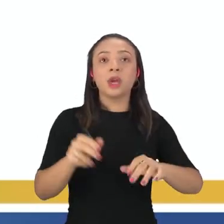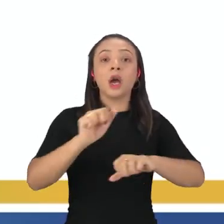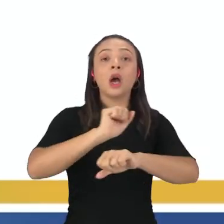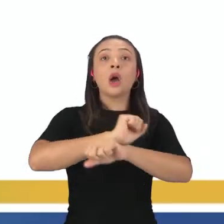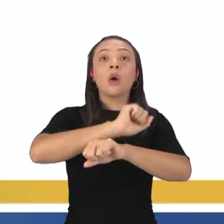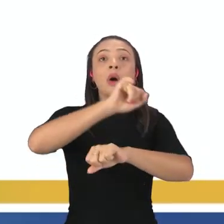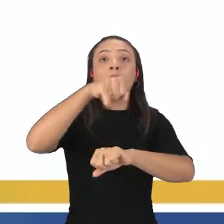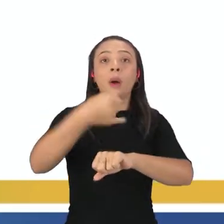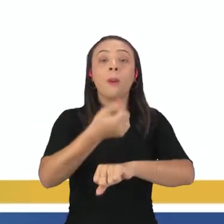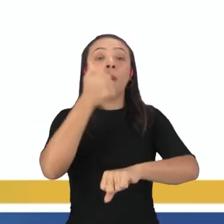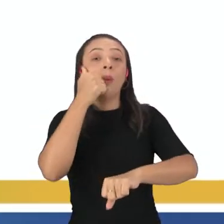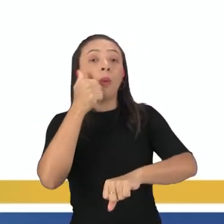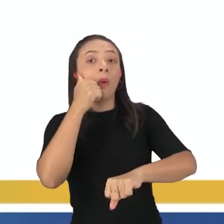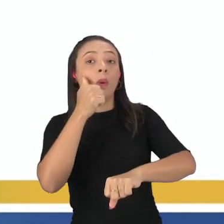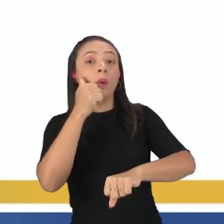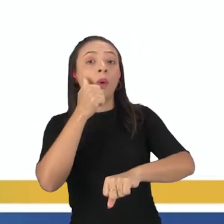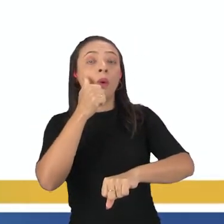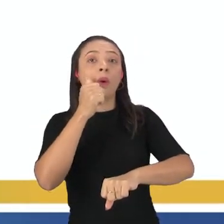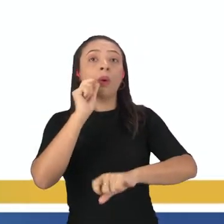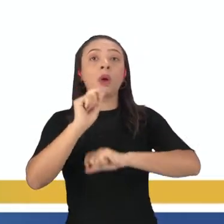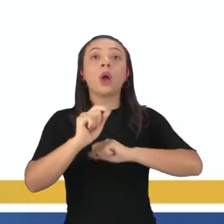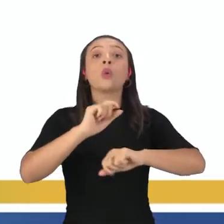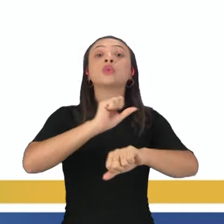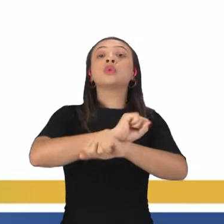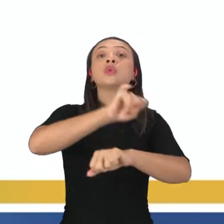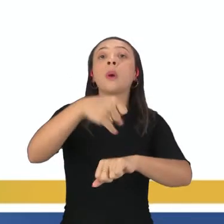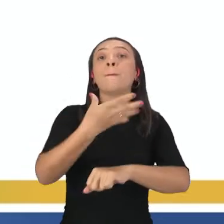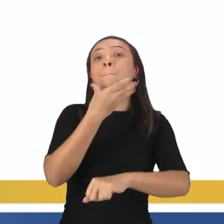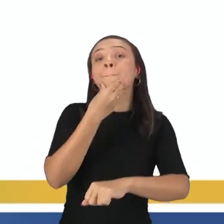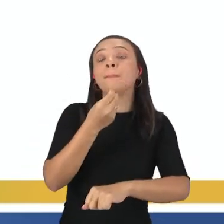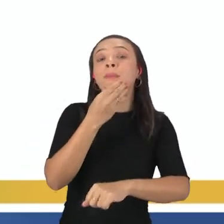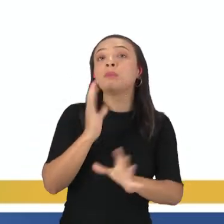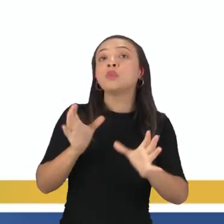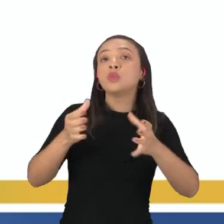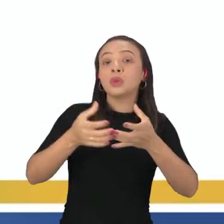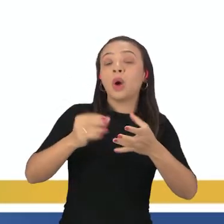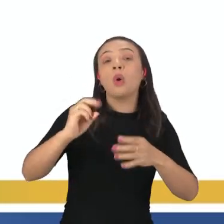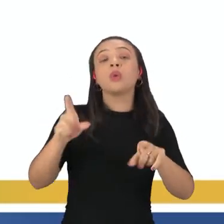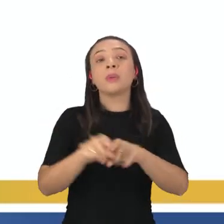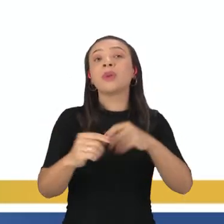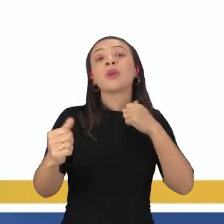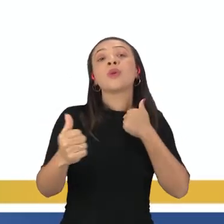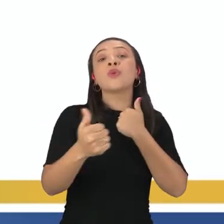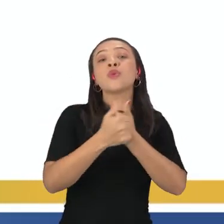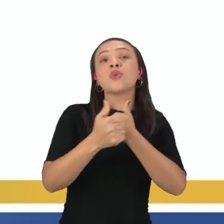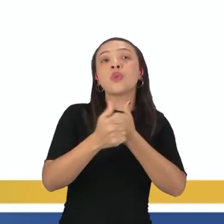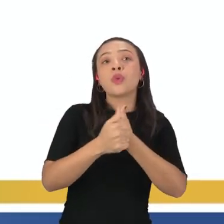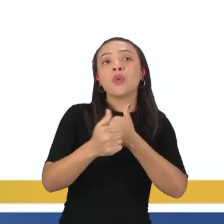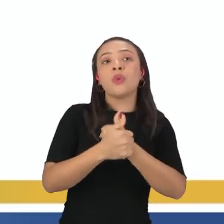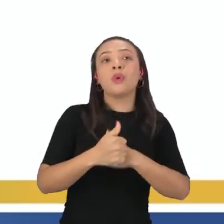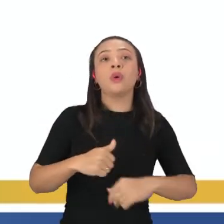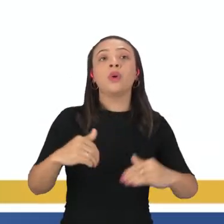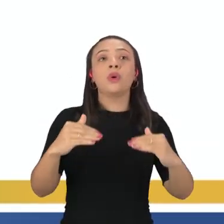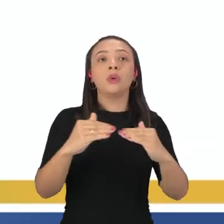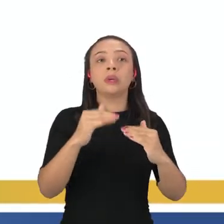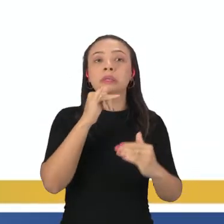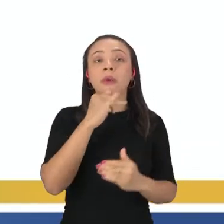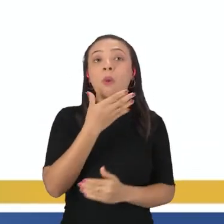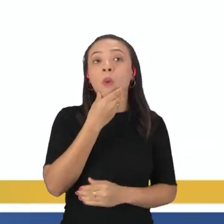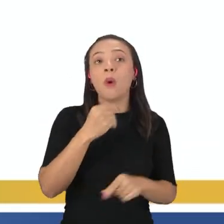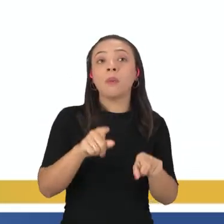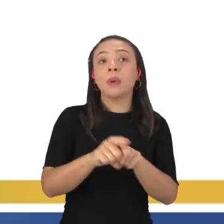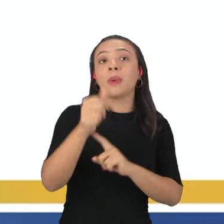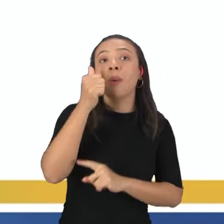plural, ou concorda com o substantivo mais próximo. Exemplos: O homem e a mulher